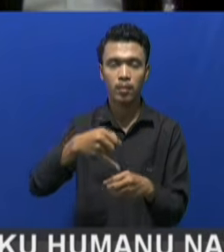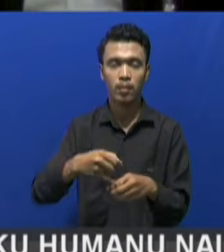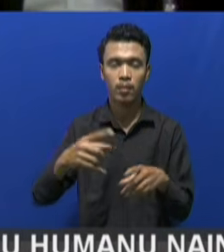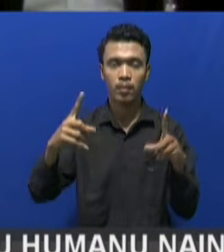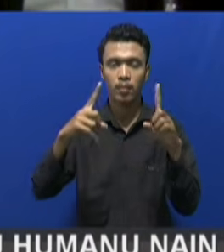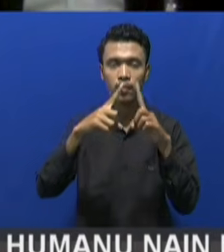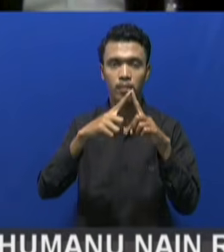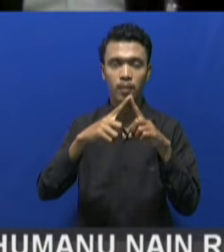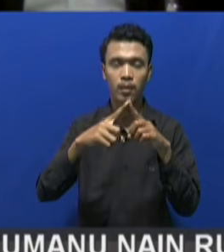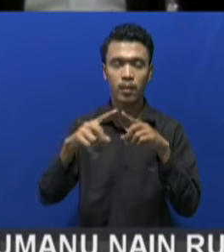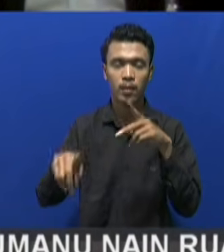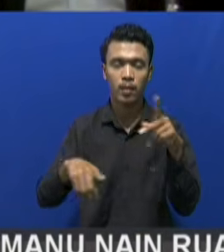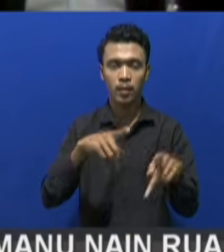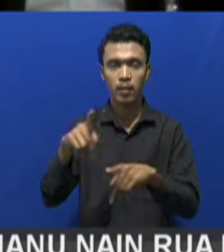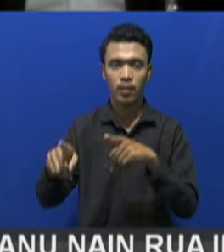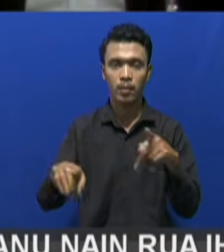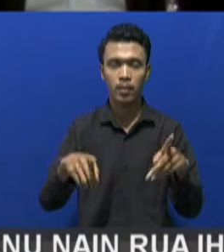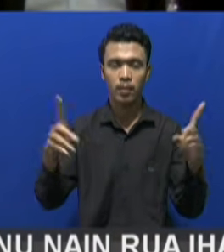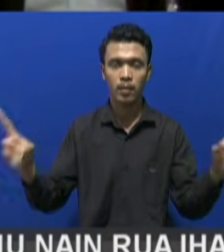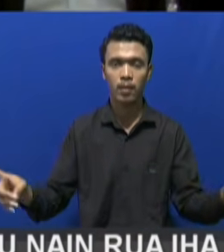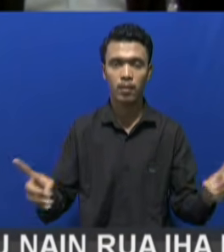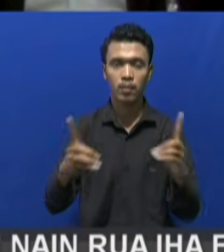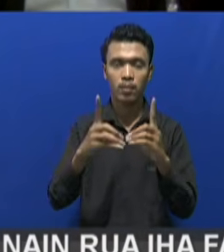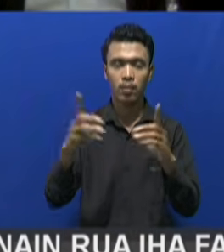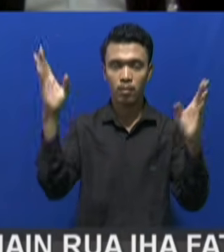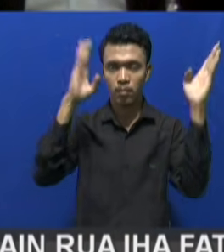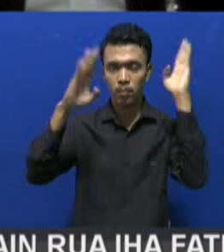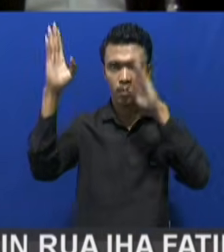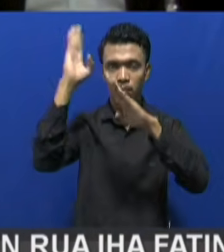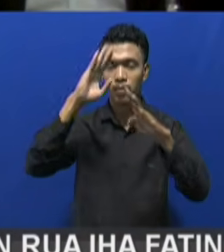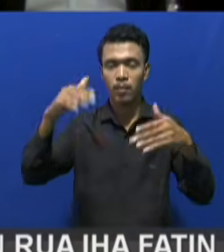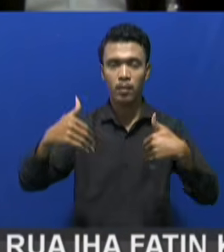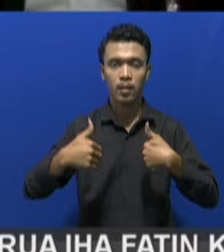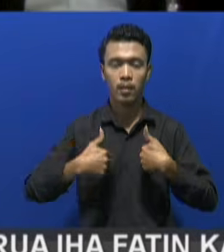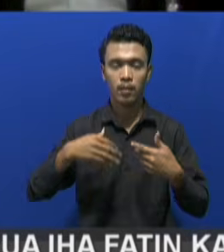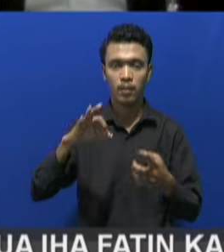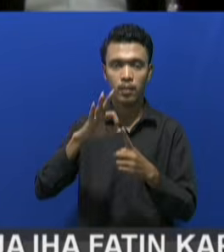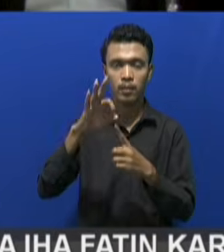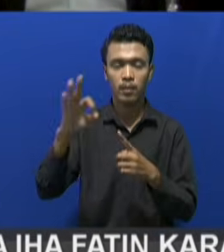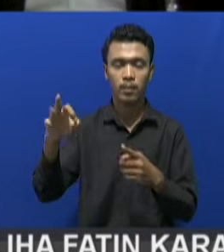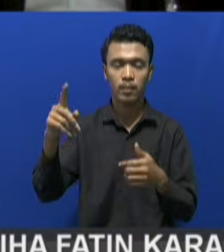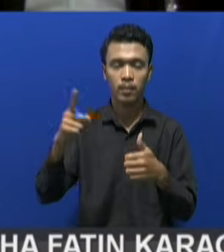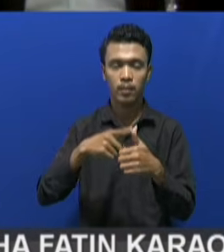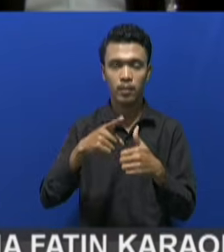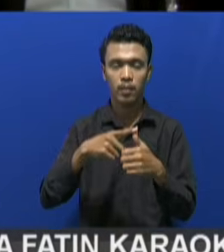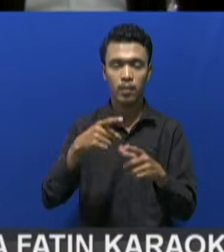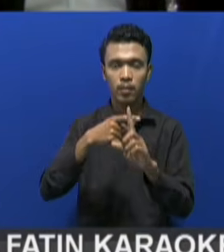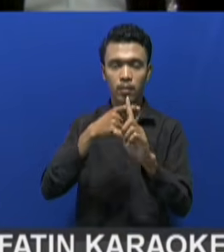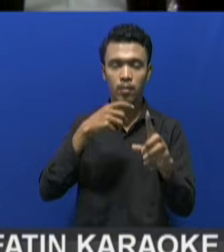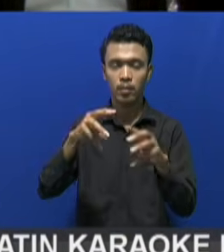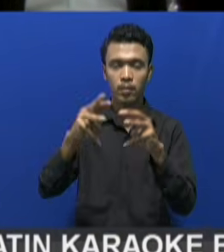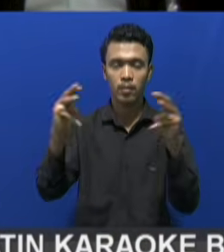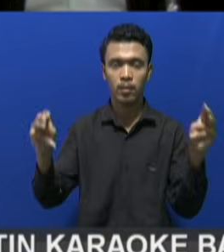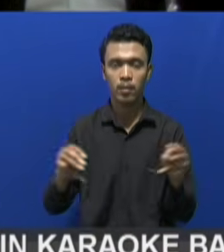para beneficiário ira que nebe assur o problema e a pagamento fase primeiro o si município